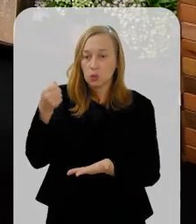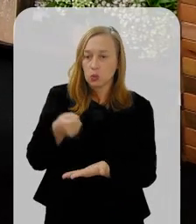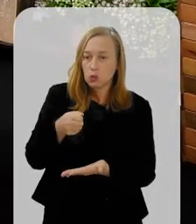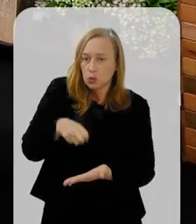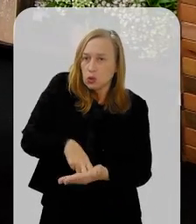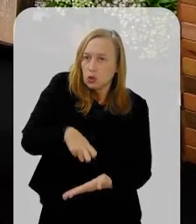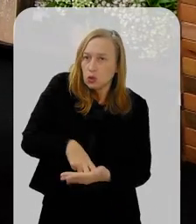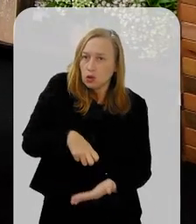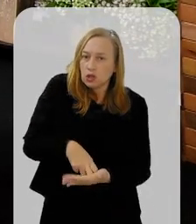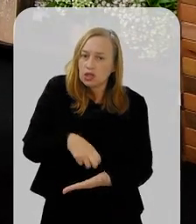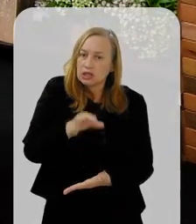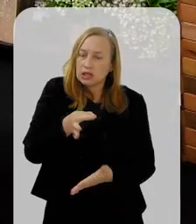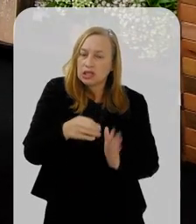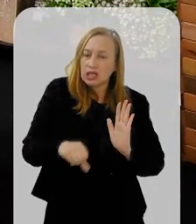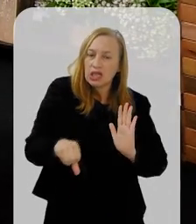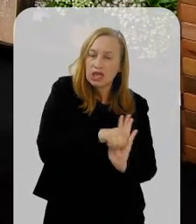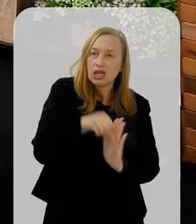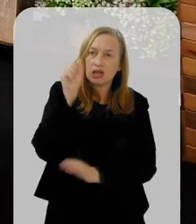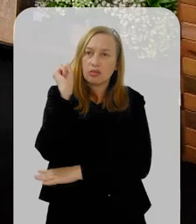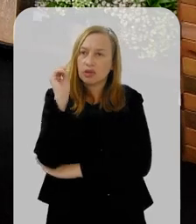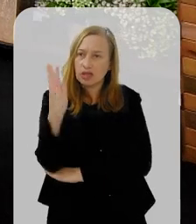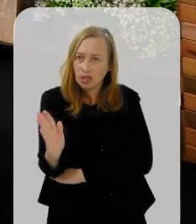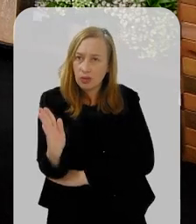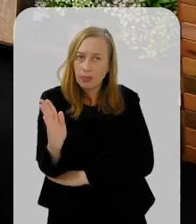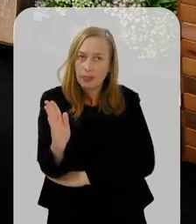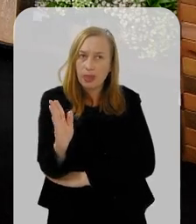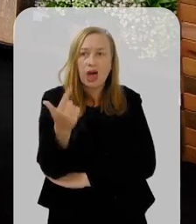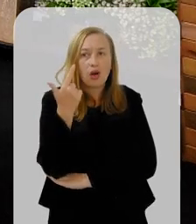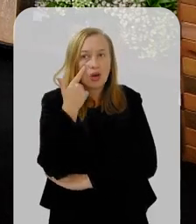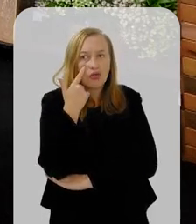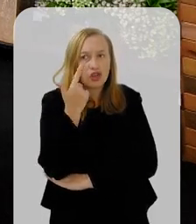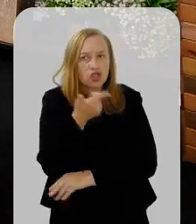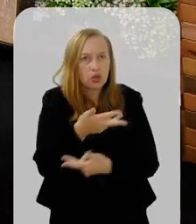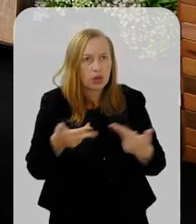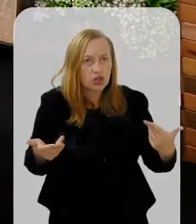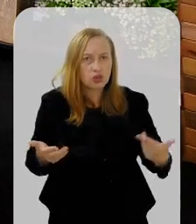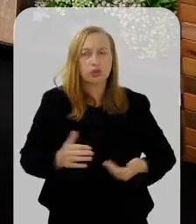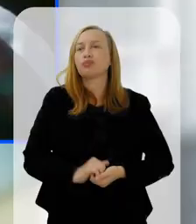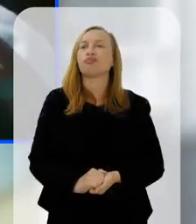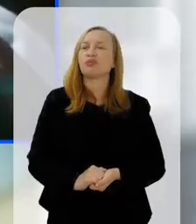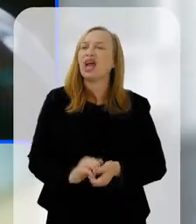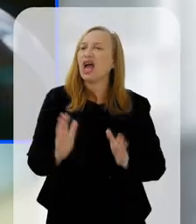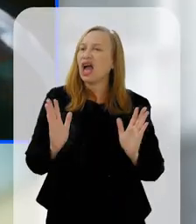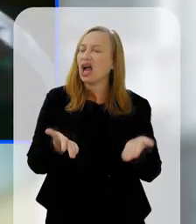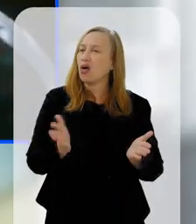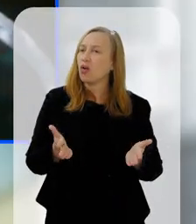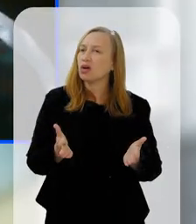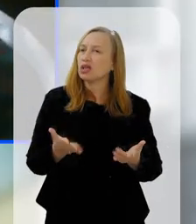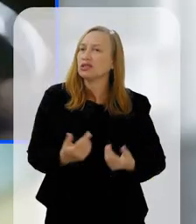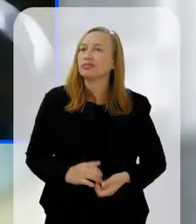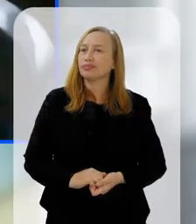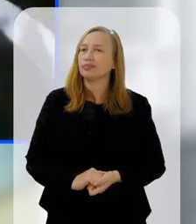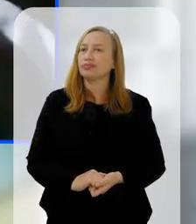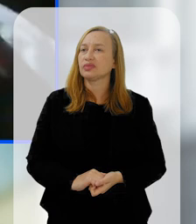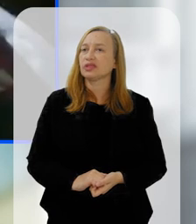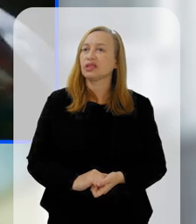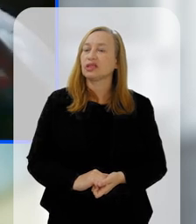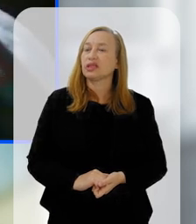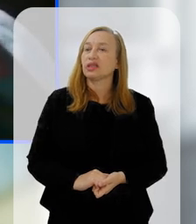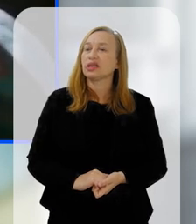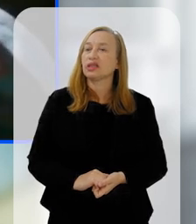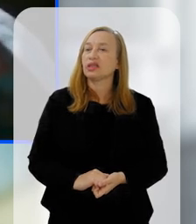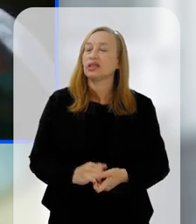e reprimindo duramente quem incidisse no crime ambiental. Agora veja como é que as coisas são. Agora a gente